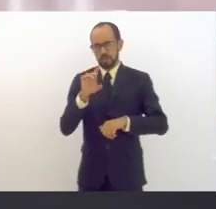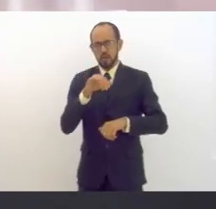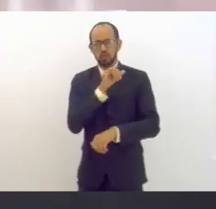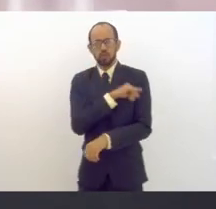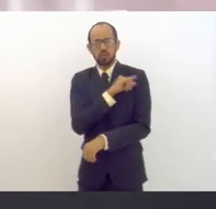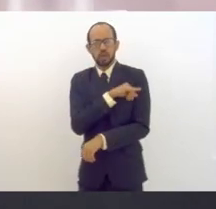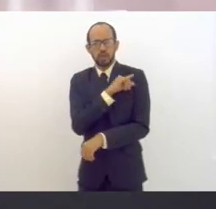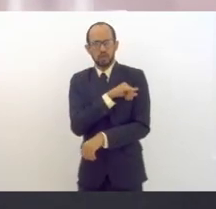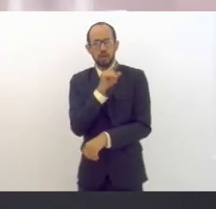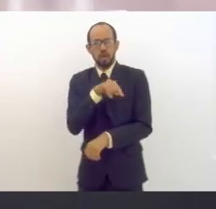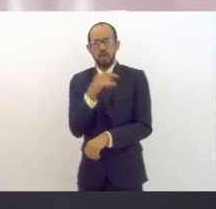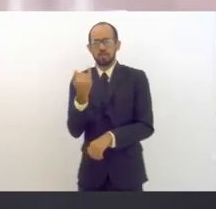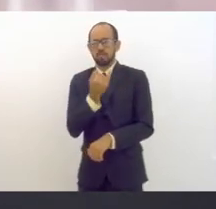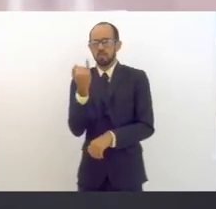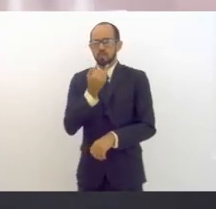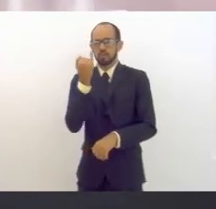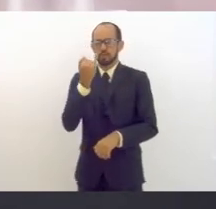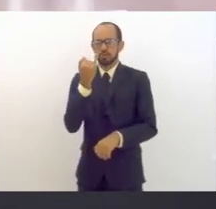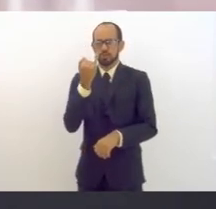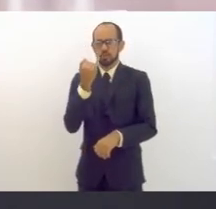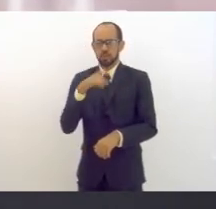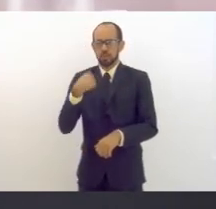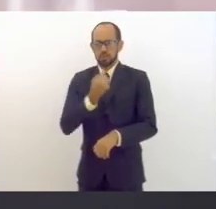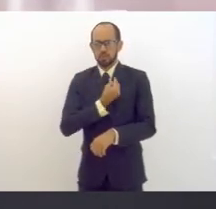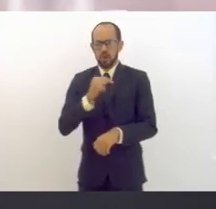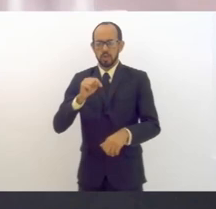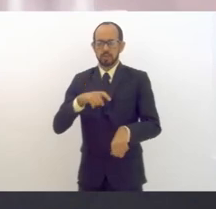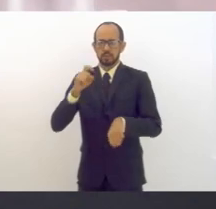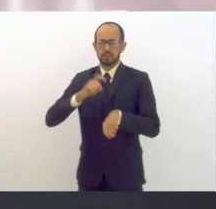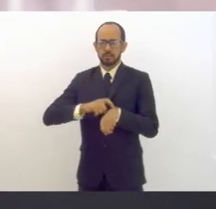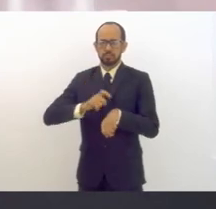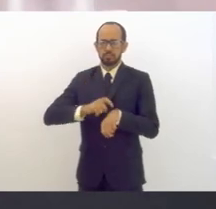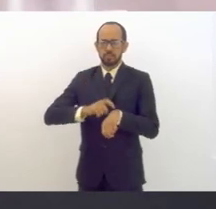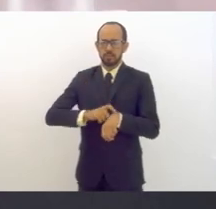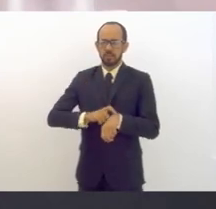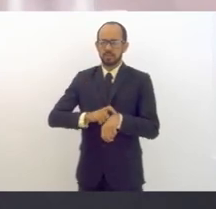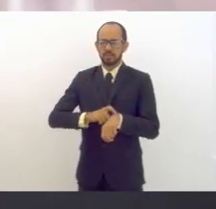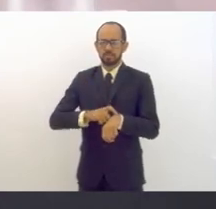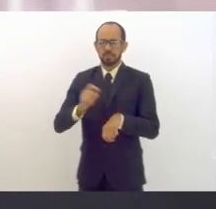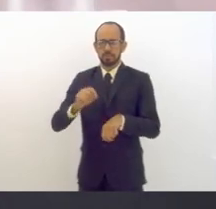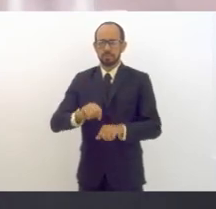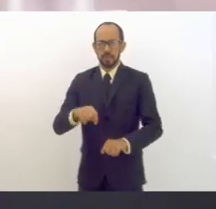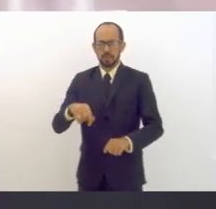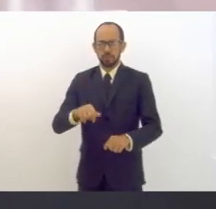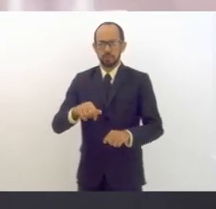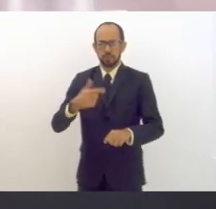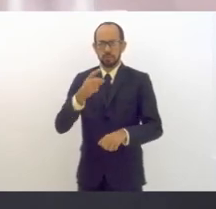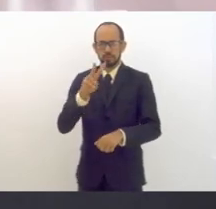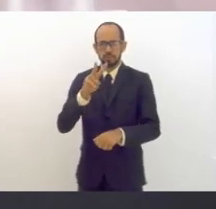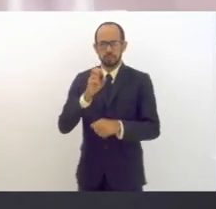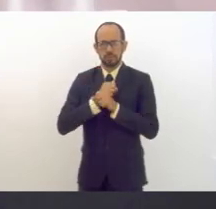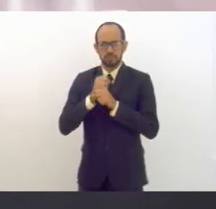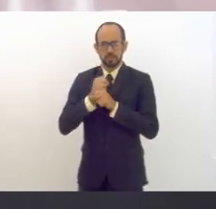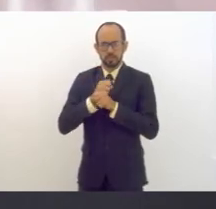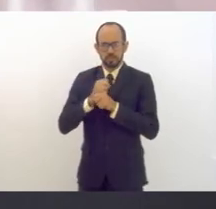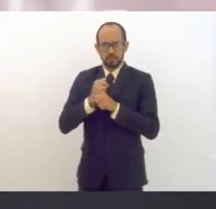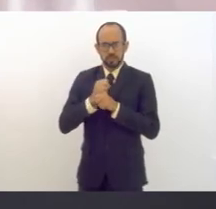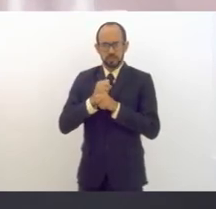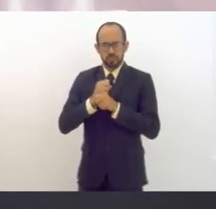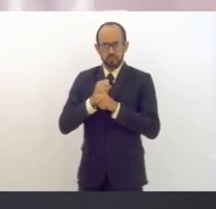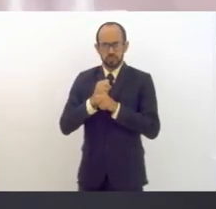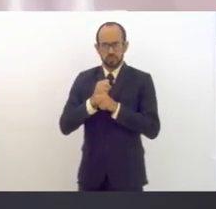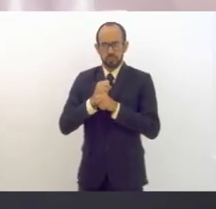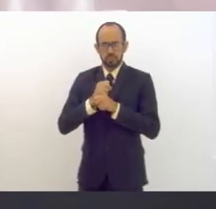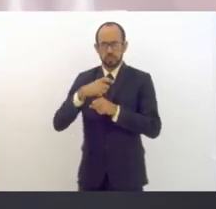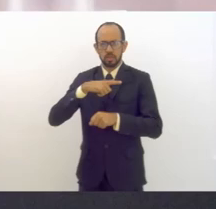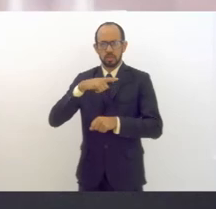faz fundamental. A gente, ao longo desses últimos 2 anos, se debruçou com esse